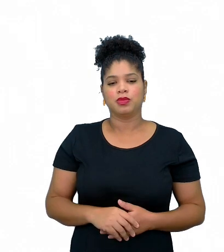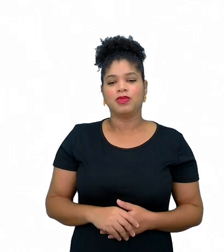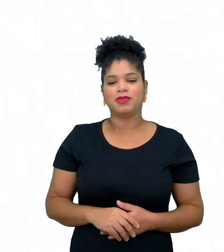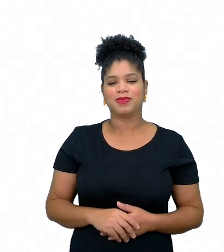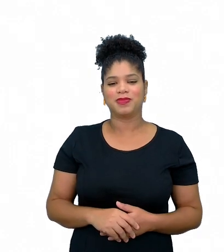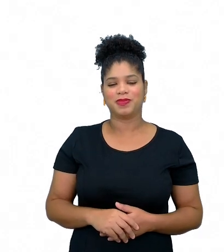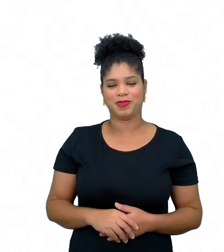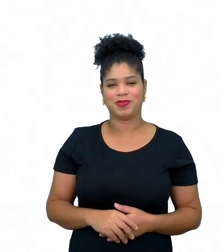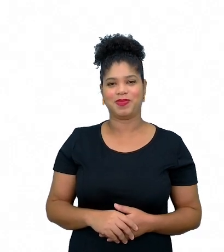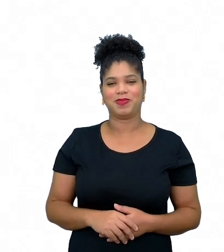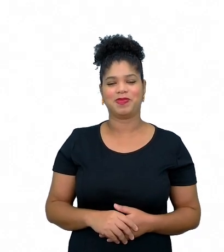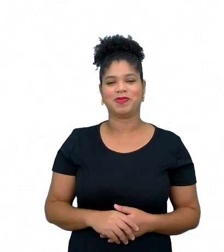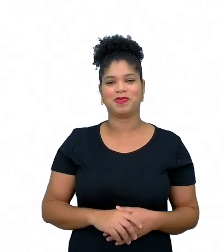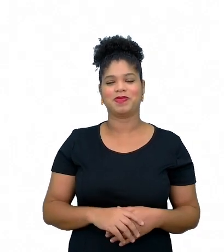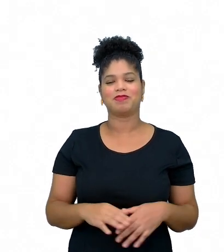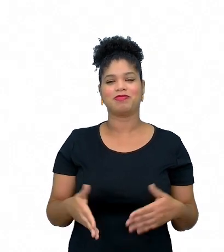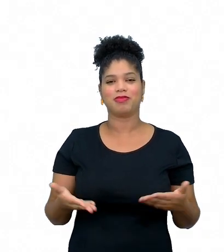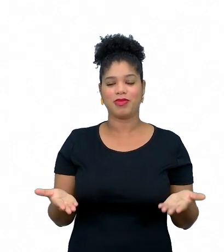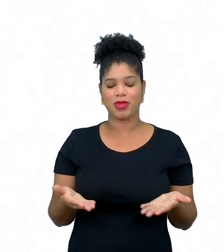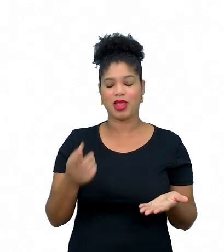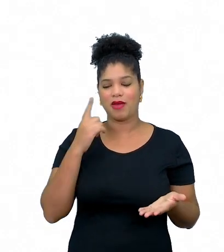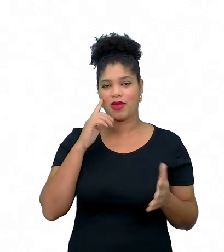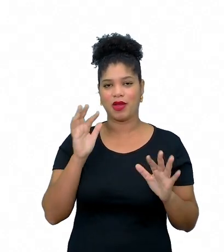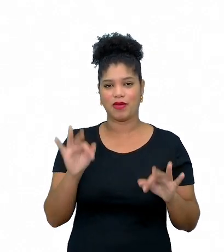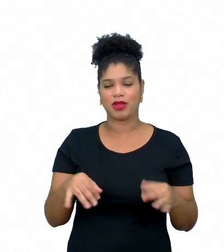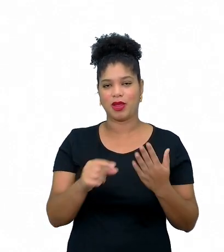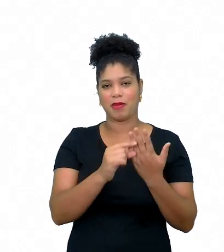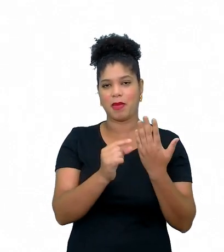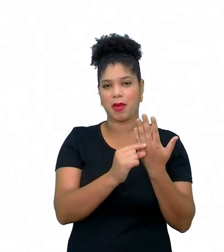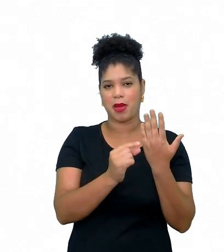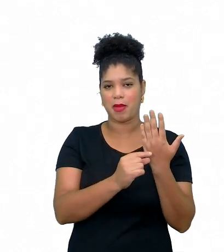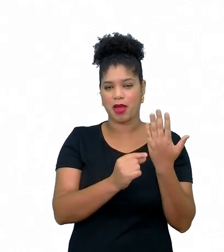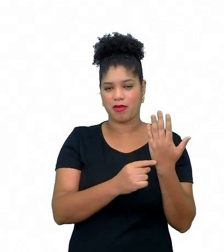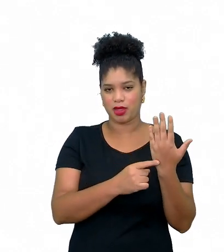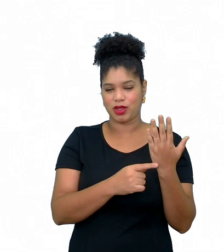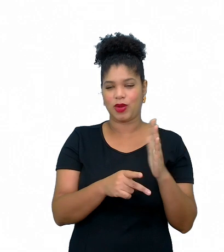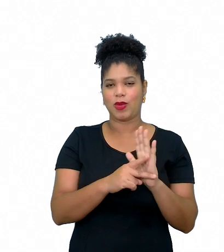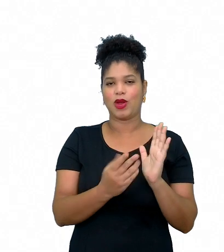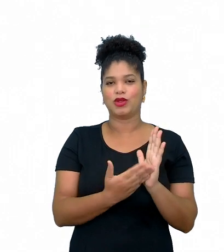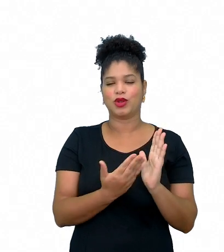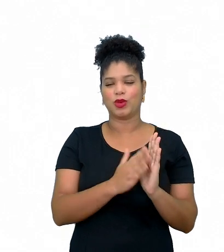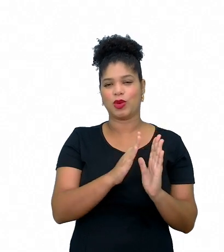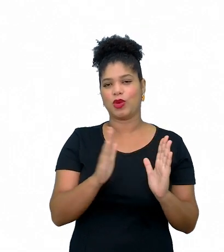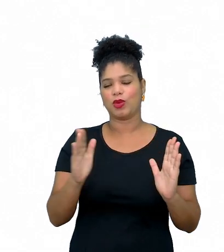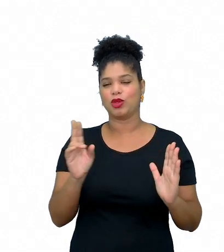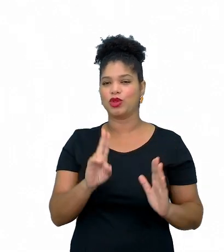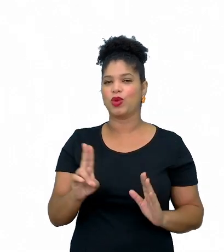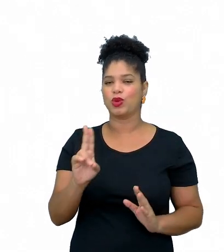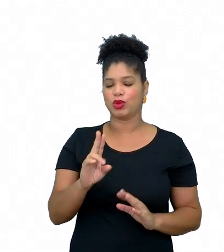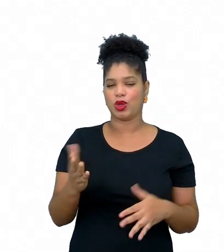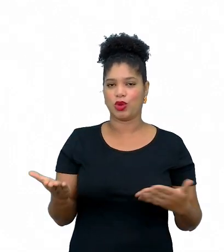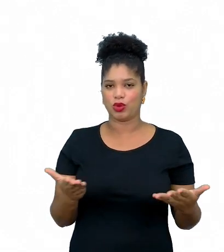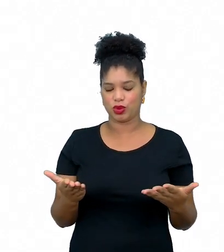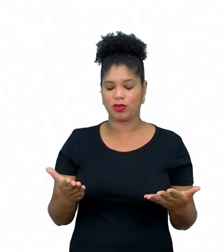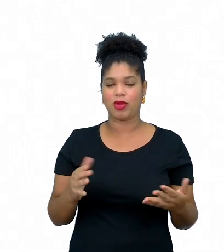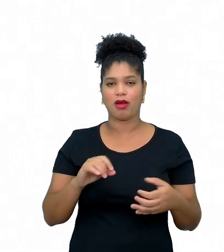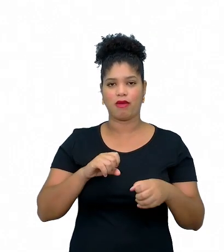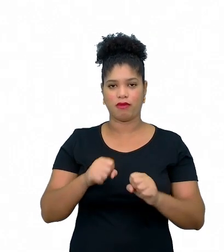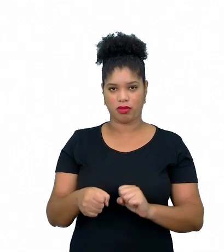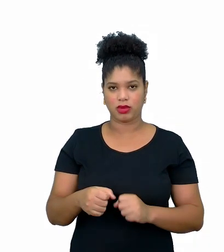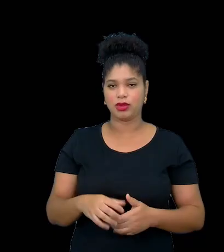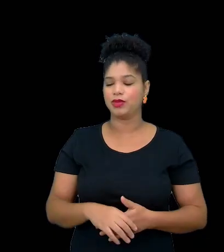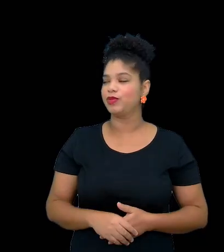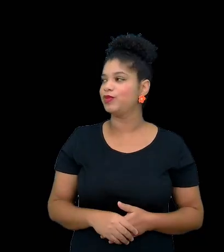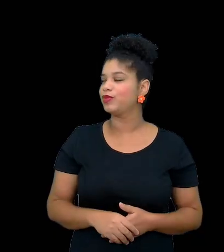Pois bem, vamos finalizando. Aqui estão as referências bibliográficas que foram utilizadas para essa formação.